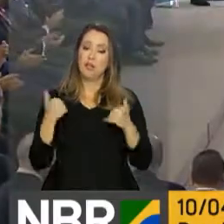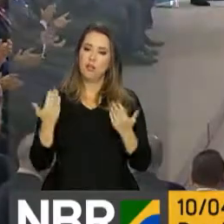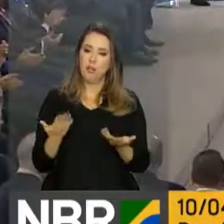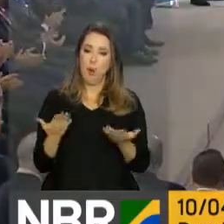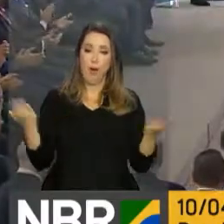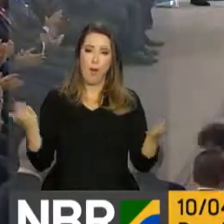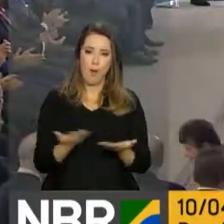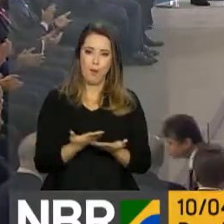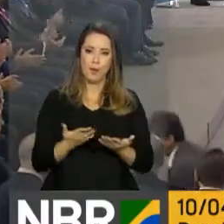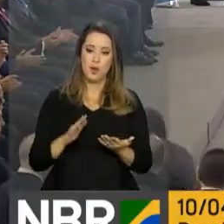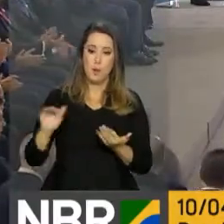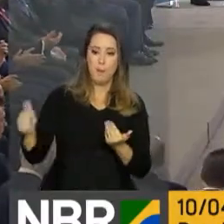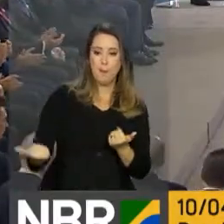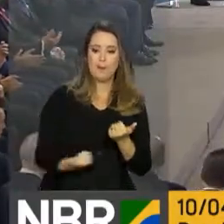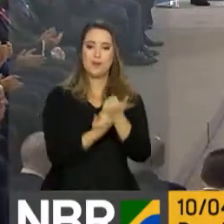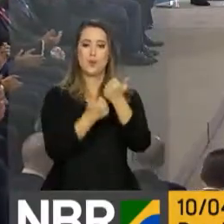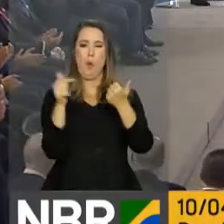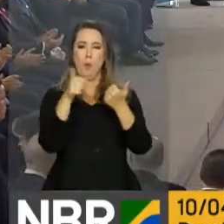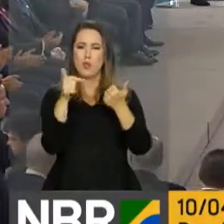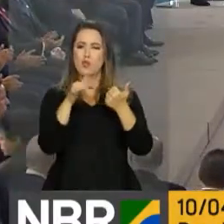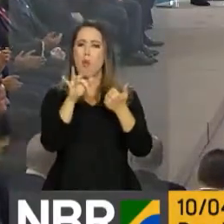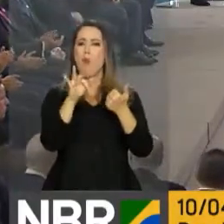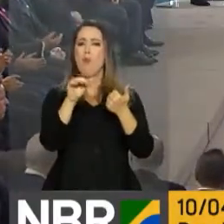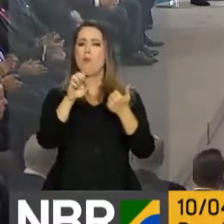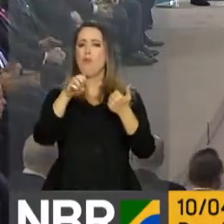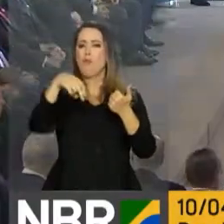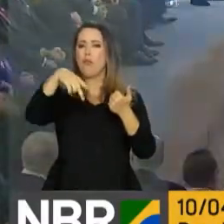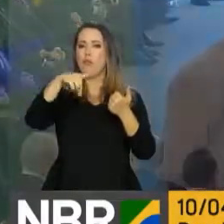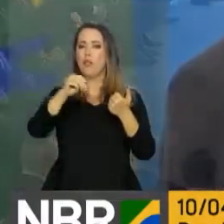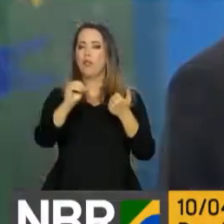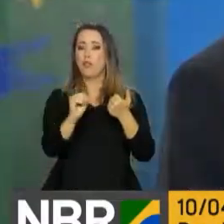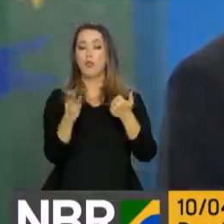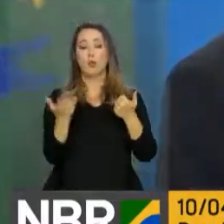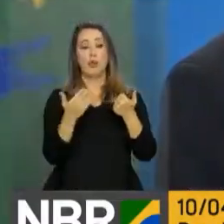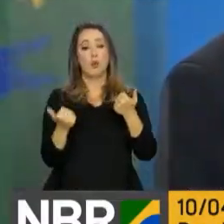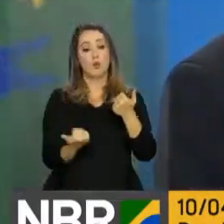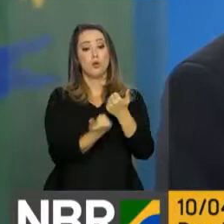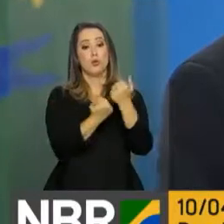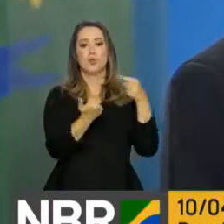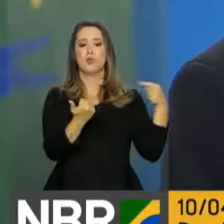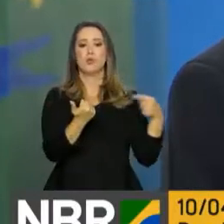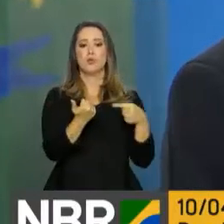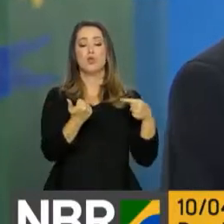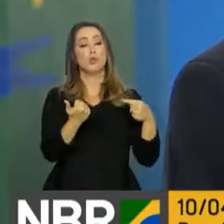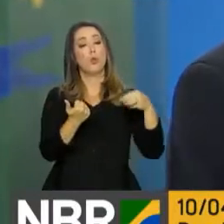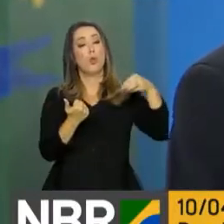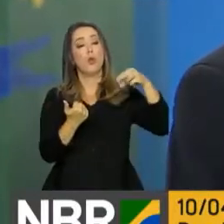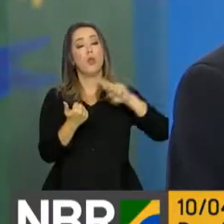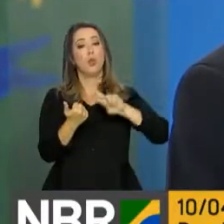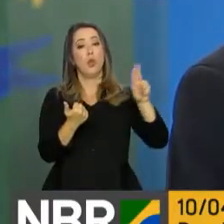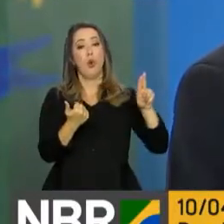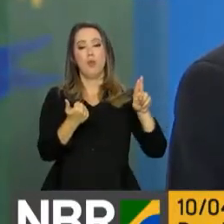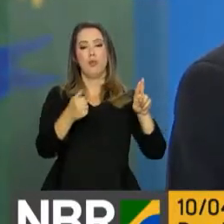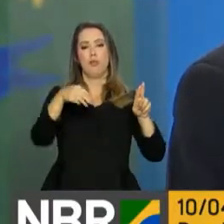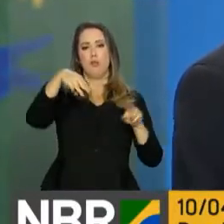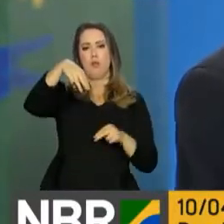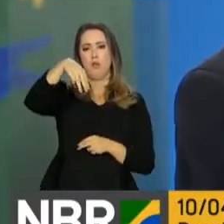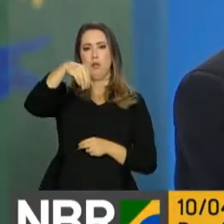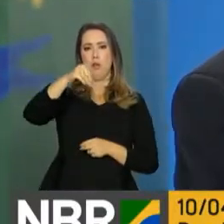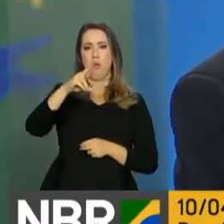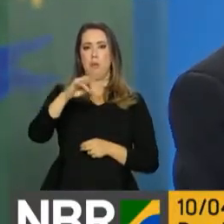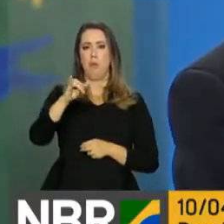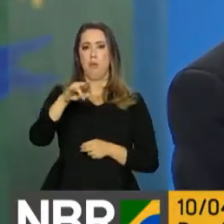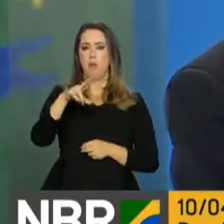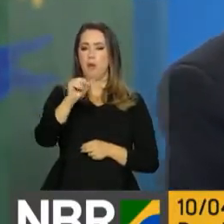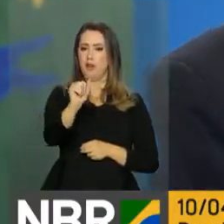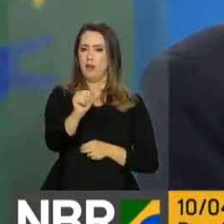suceder o Fernando Coelho, nós temos o ministro Moreira Franco, que já atuava muito proximamente de todos